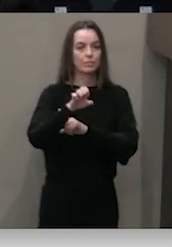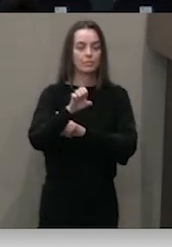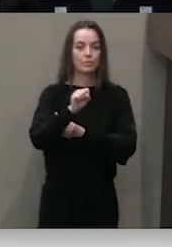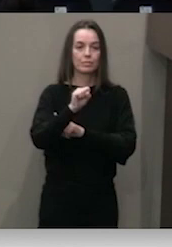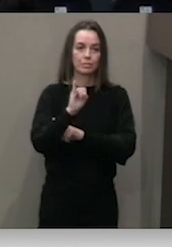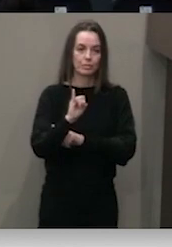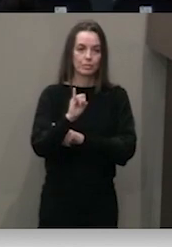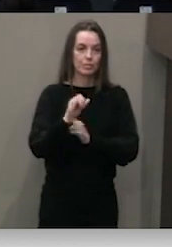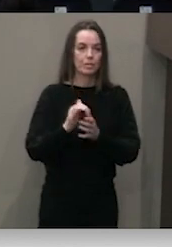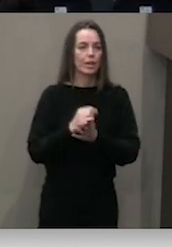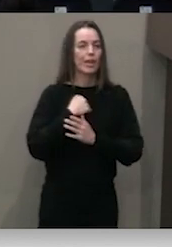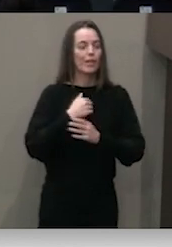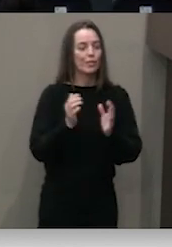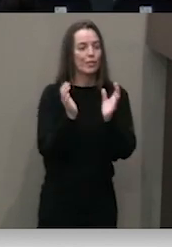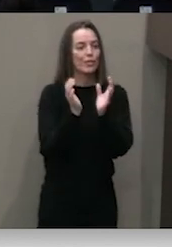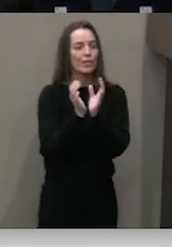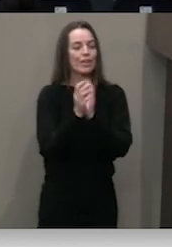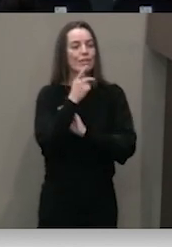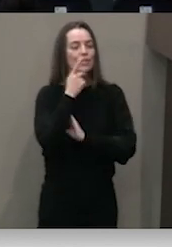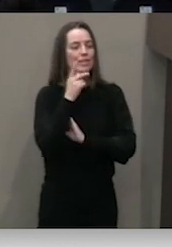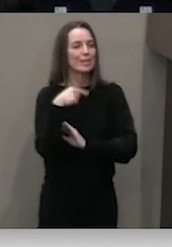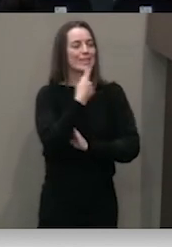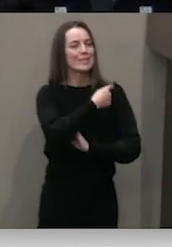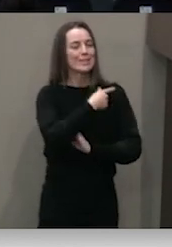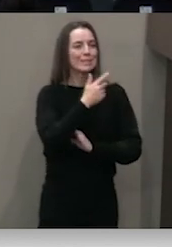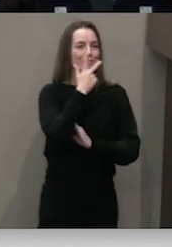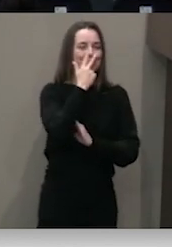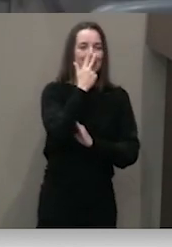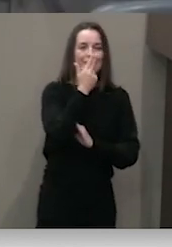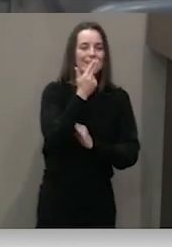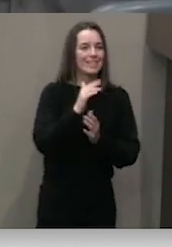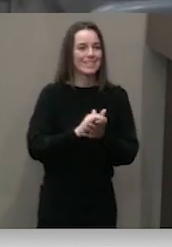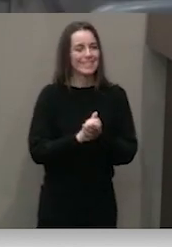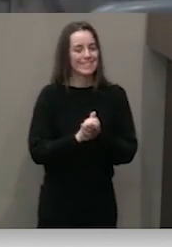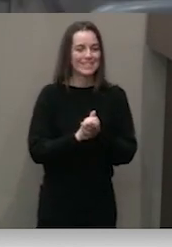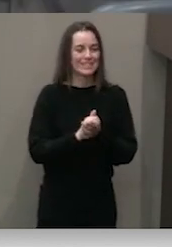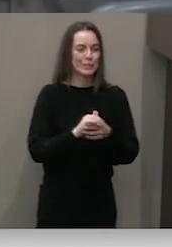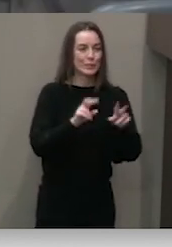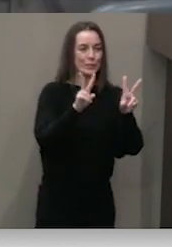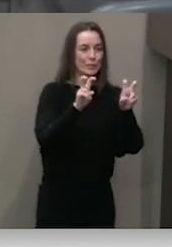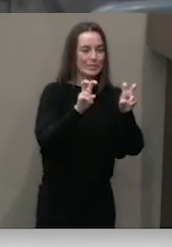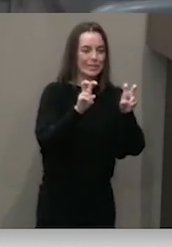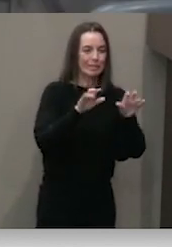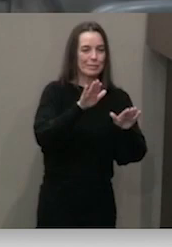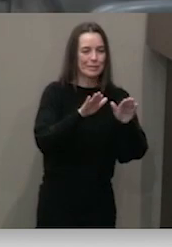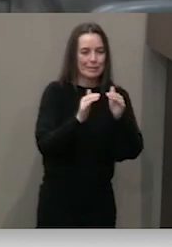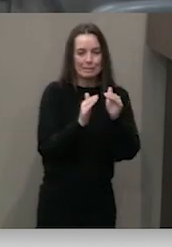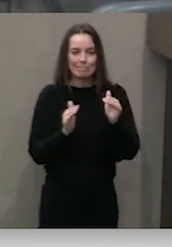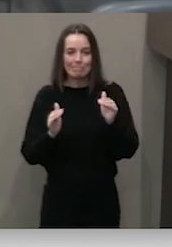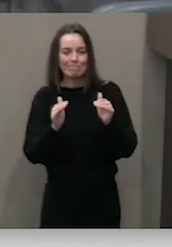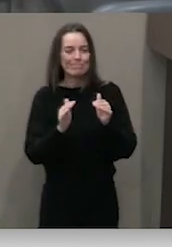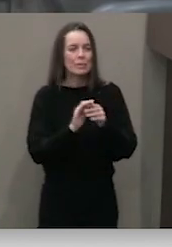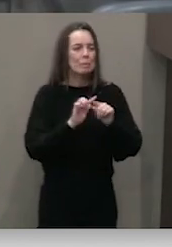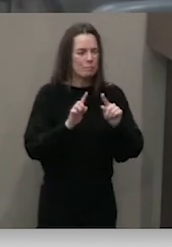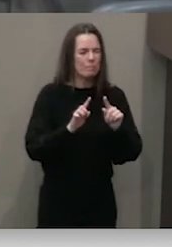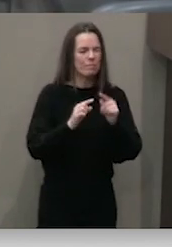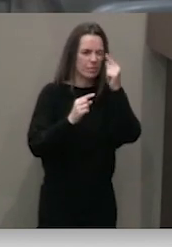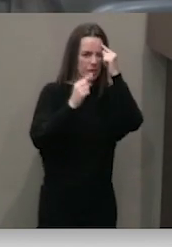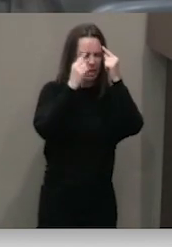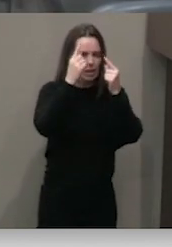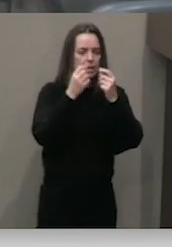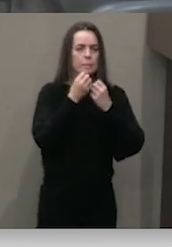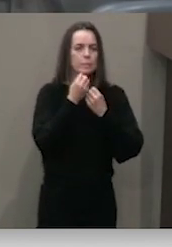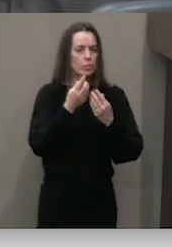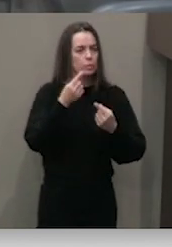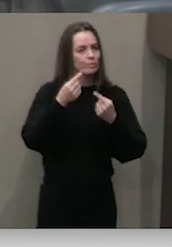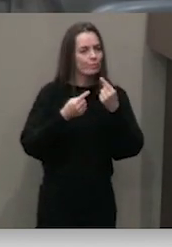até comentei aqui que nós estamos fugindo do tema, né? Mas vou aproveitar o tempo aqui também para trazer as ideias e discutir, e